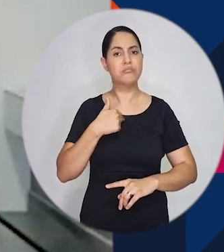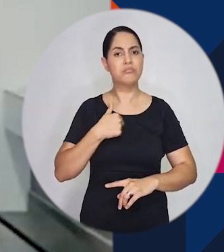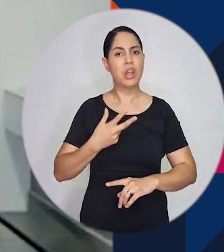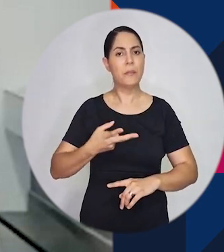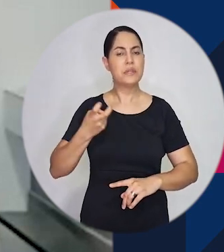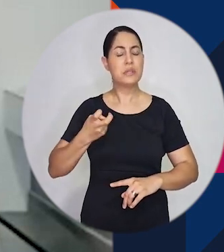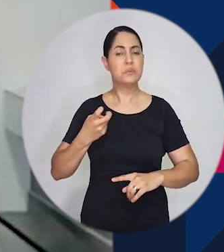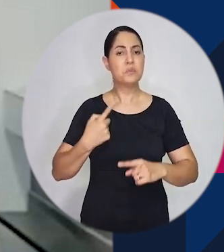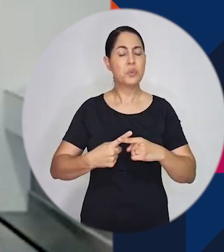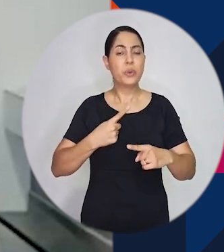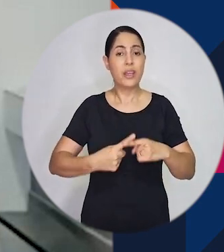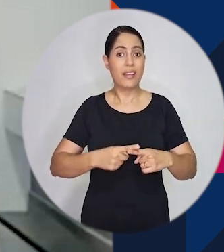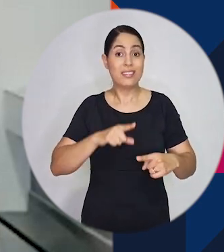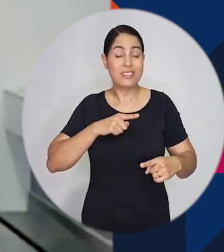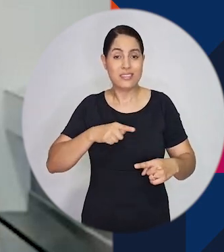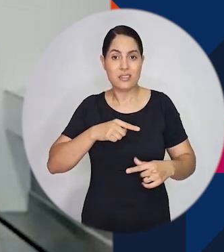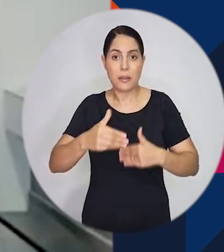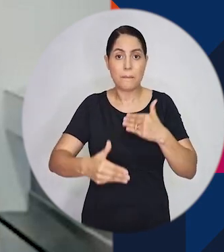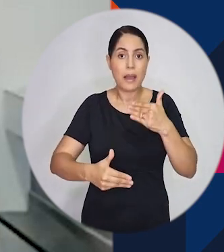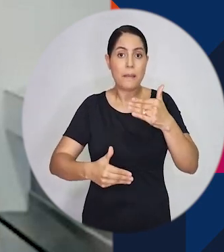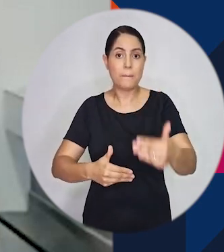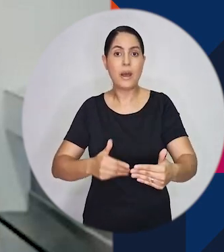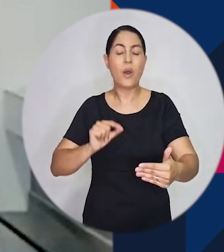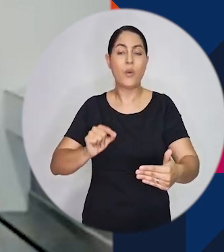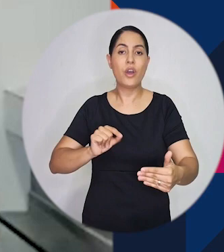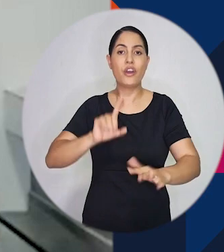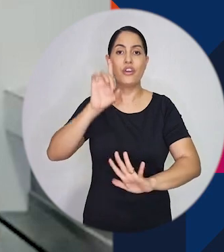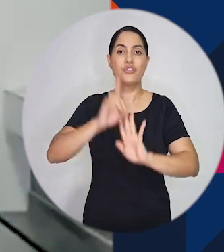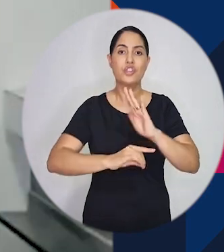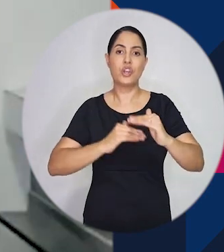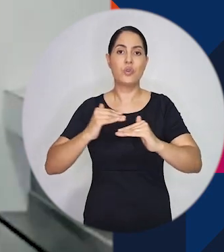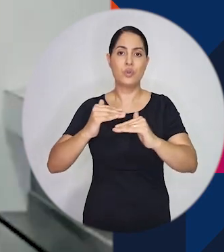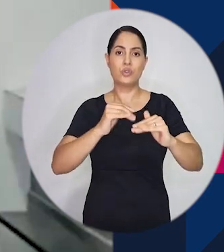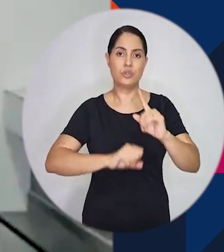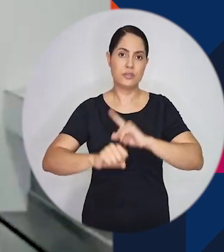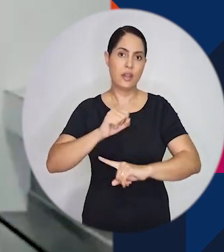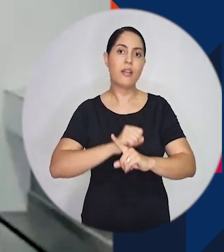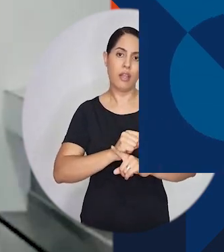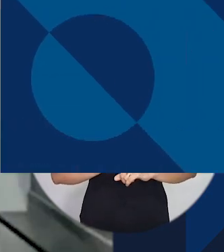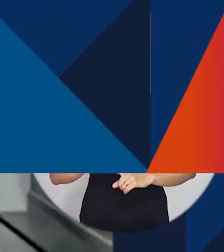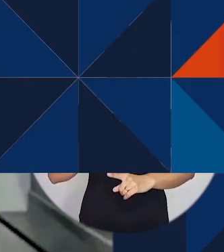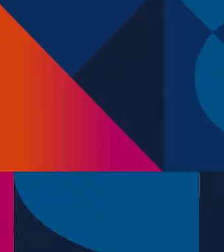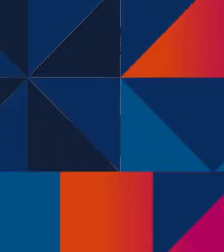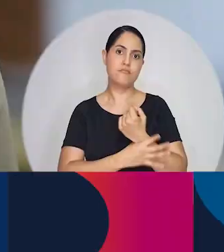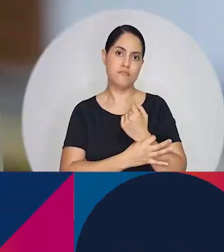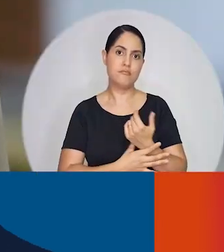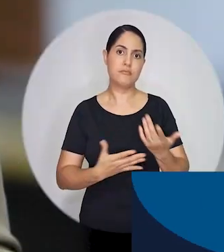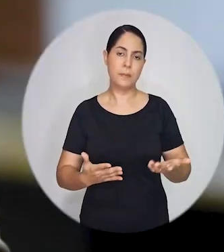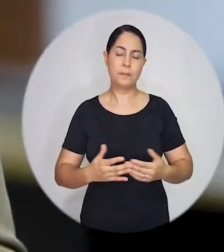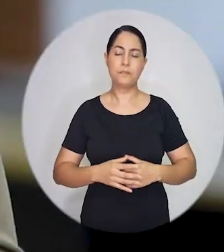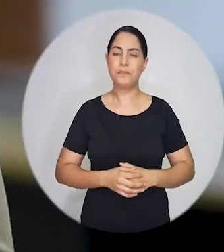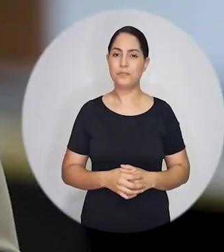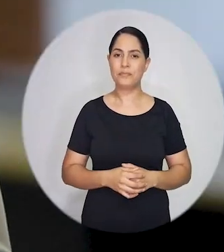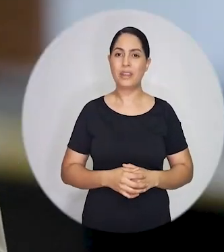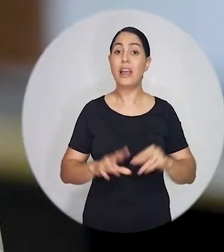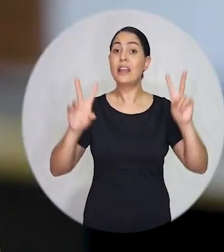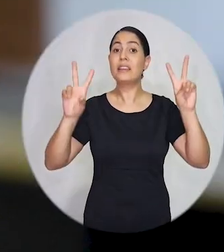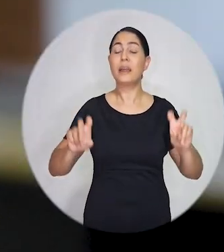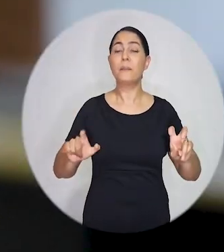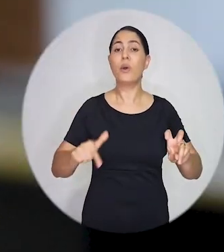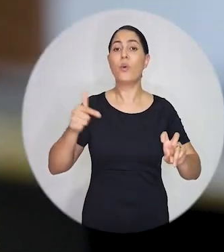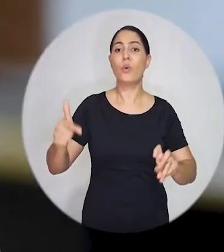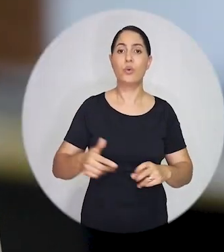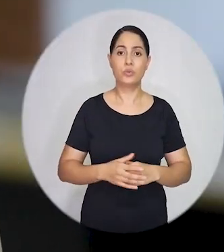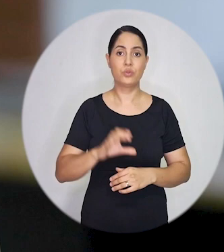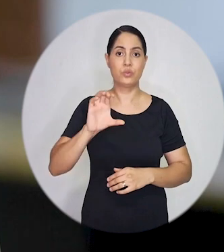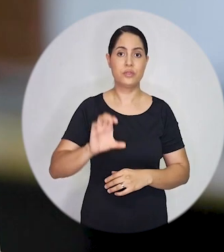e vejo como um passo no sentido de garantia da equidade na nossa sociedade. Mudando de assunto, o Conselho